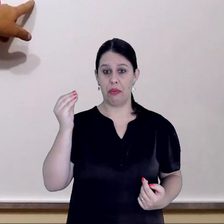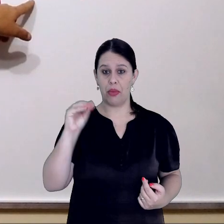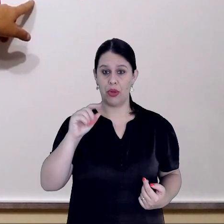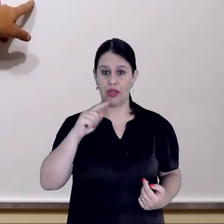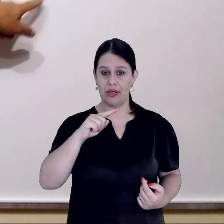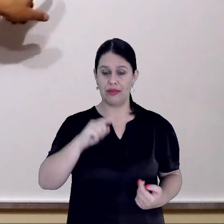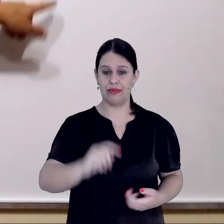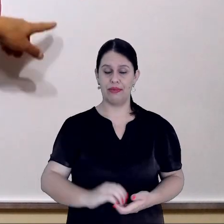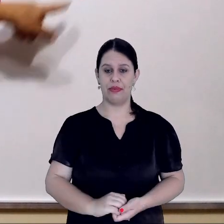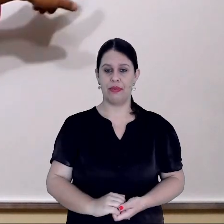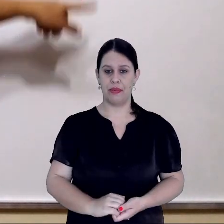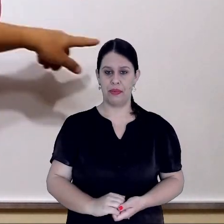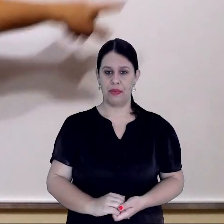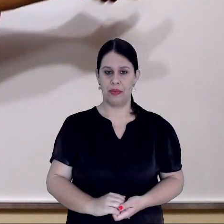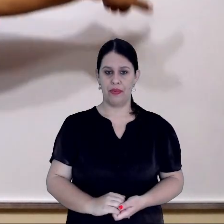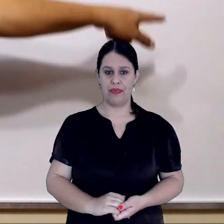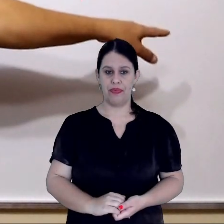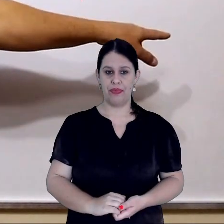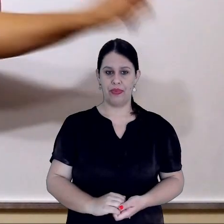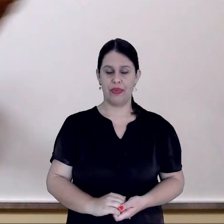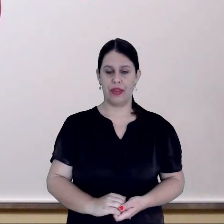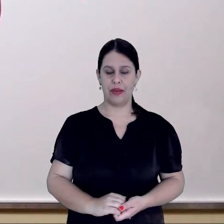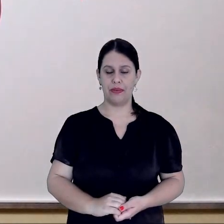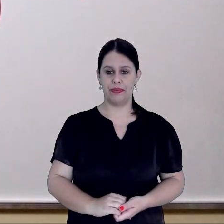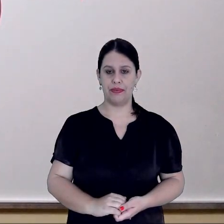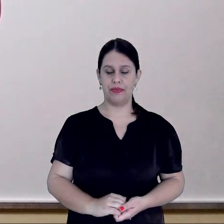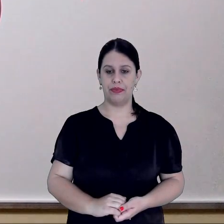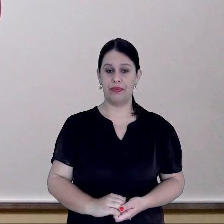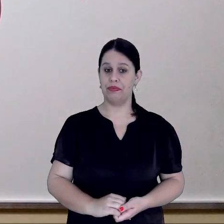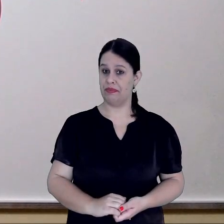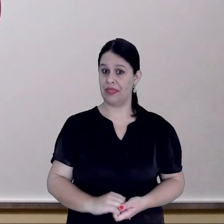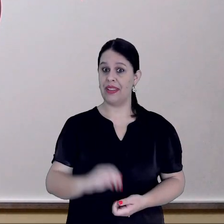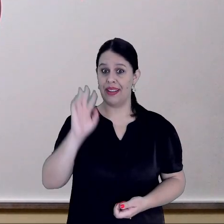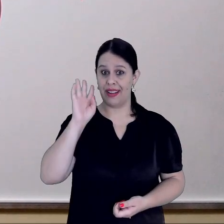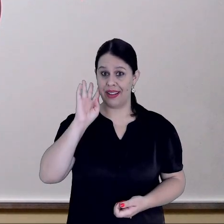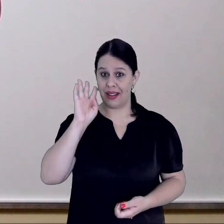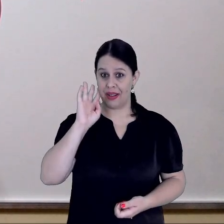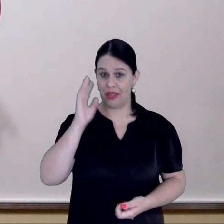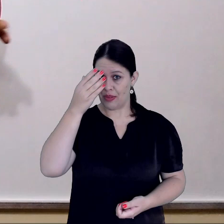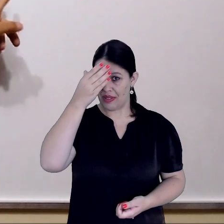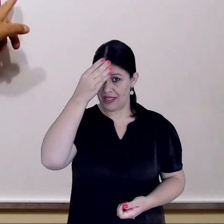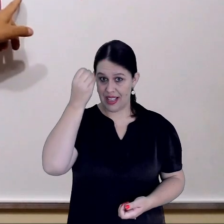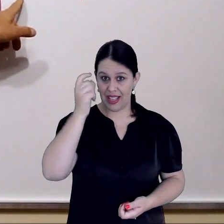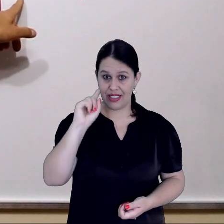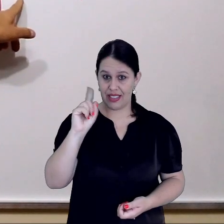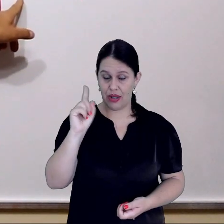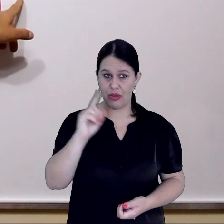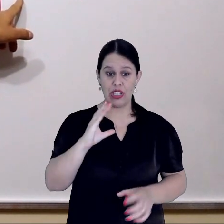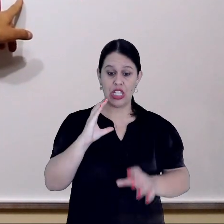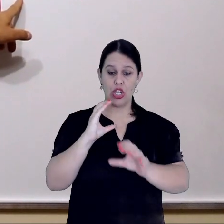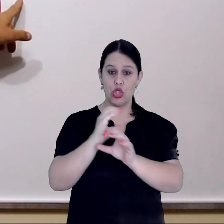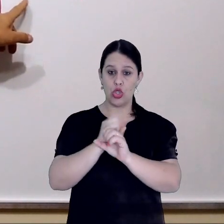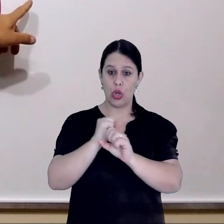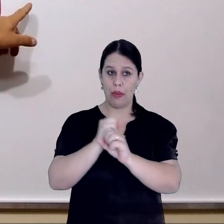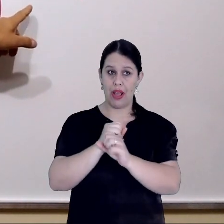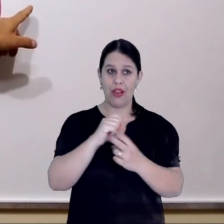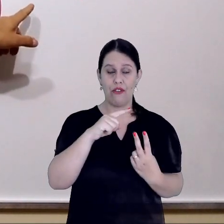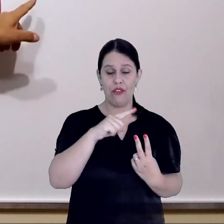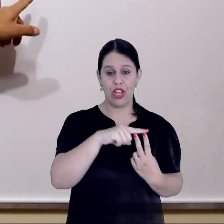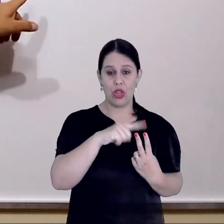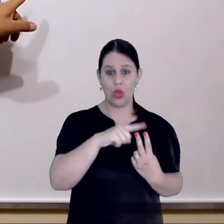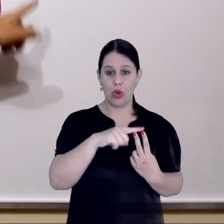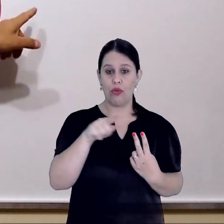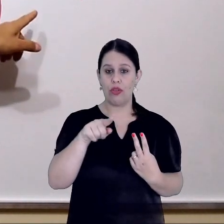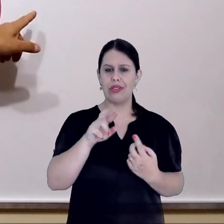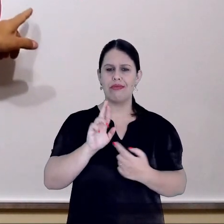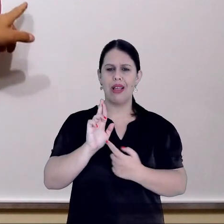aqui vetor G, D mais E mais F. Legal? Não se esqueça, se você vai fazer uma soma vetorial, se você